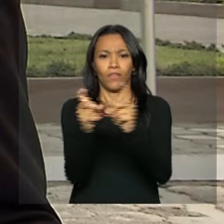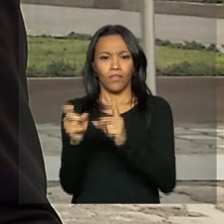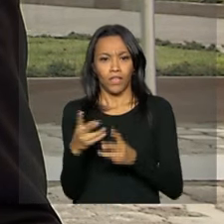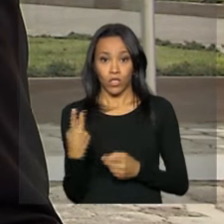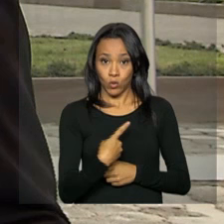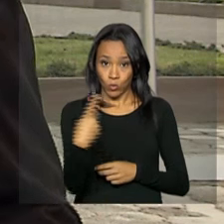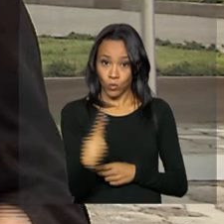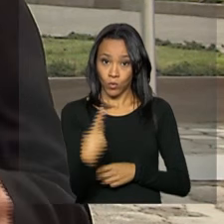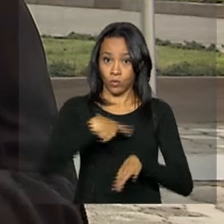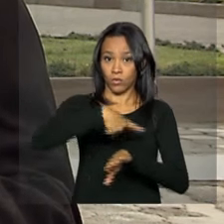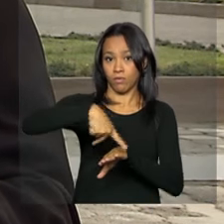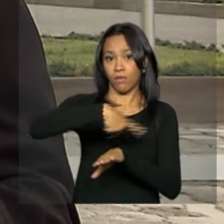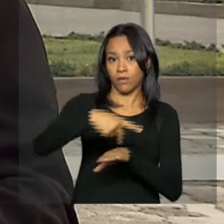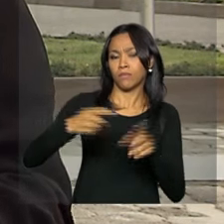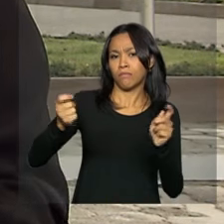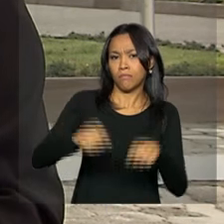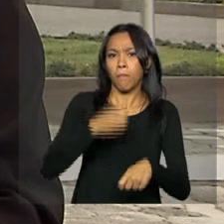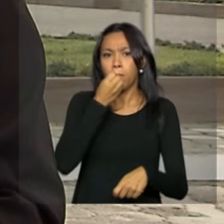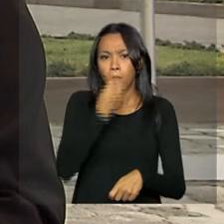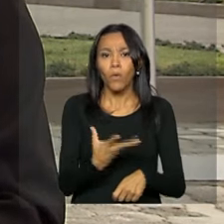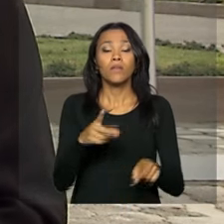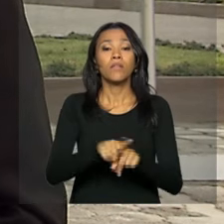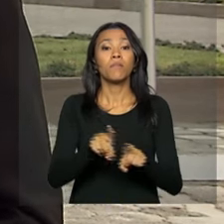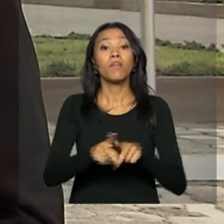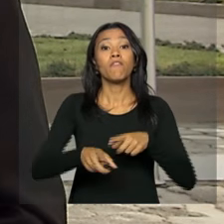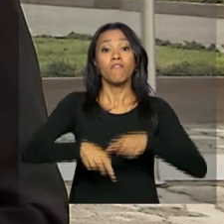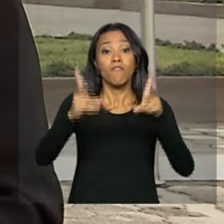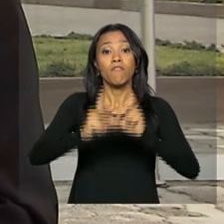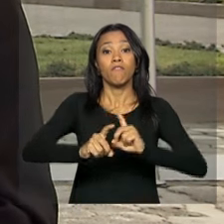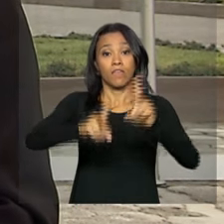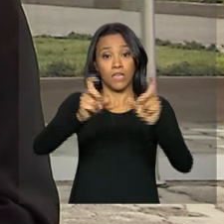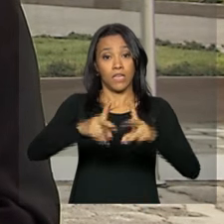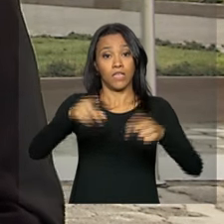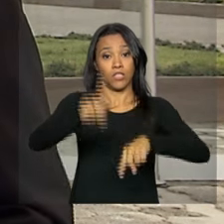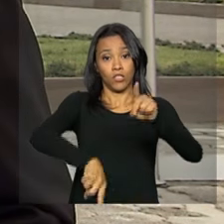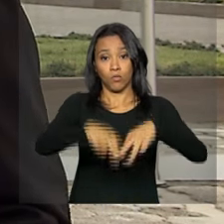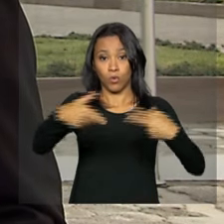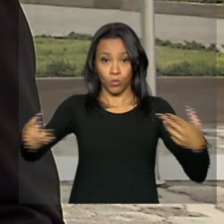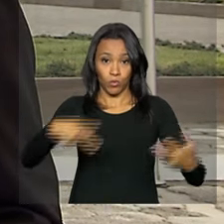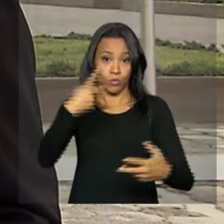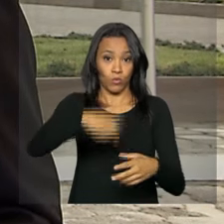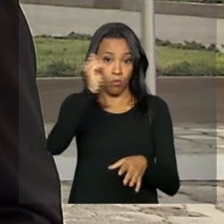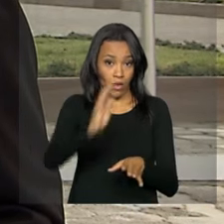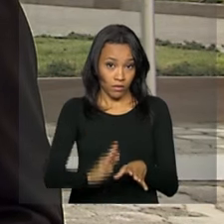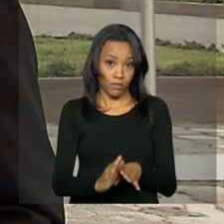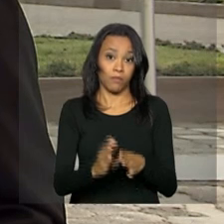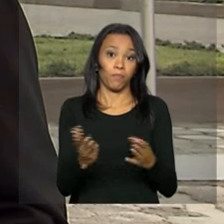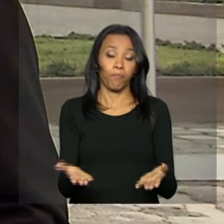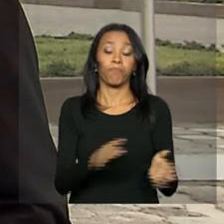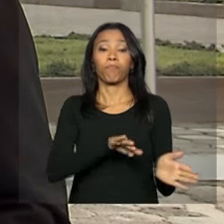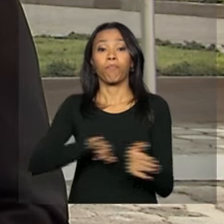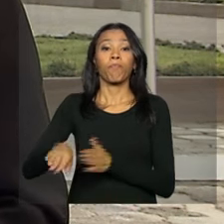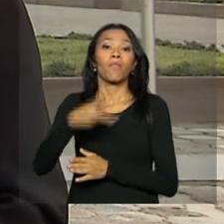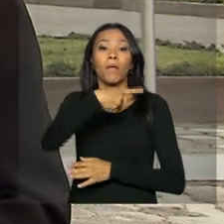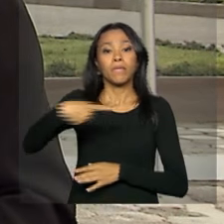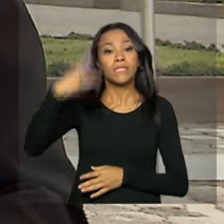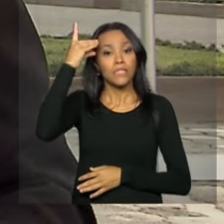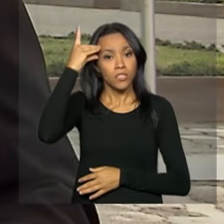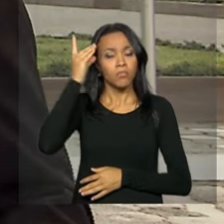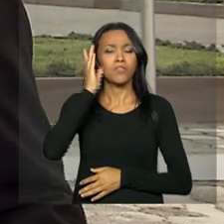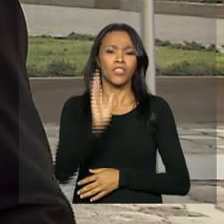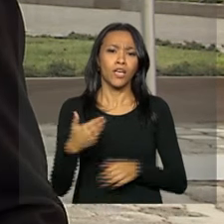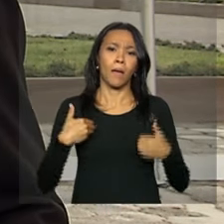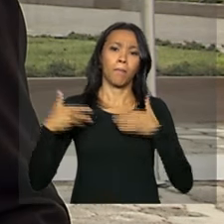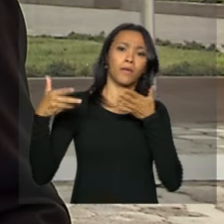entre os dois países e também para exportação de produtos brasileiros principalmente da região Norte a presidenta Dilma Rousseff já